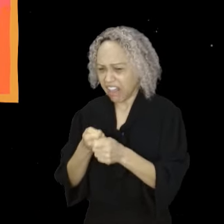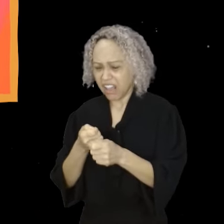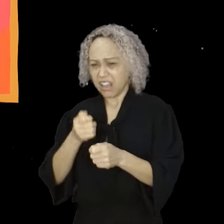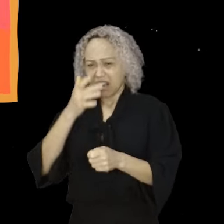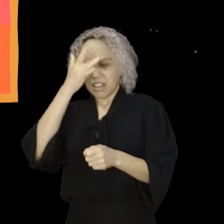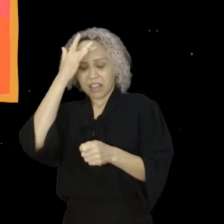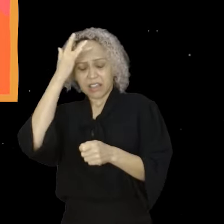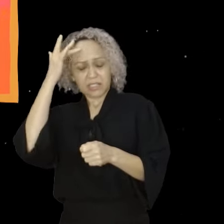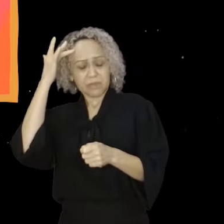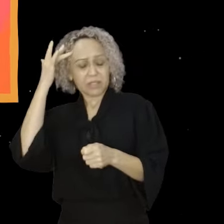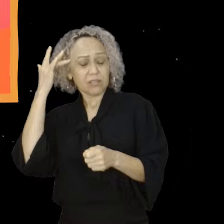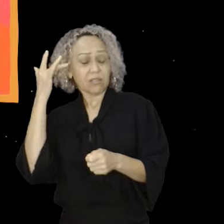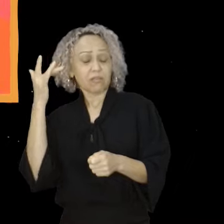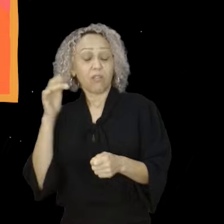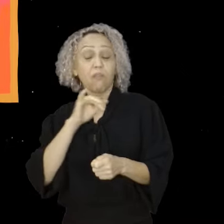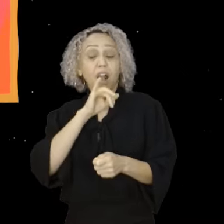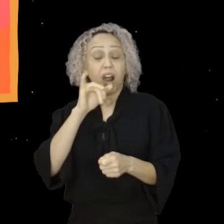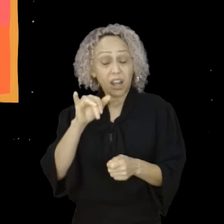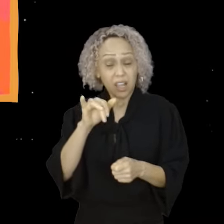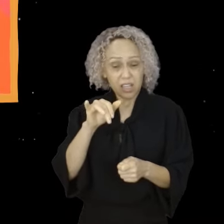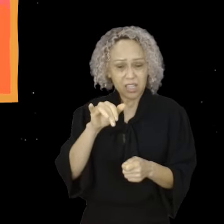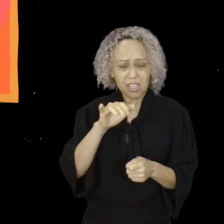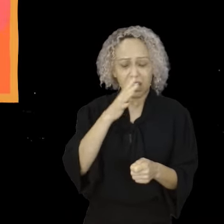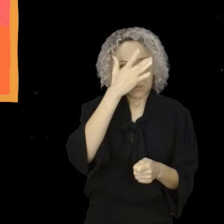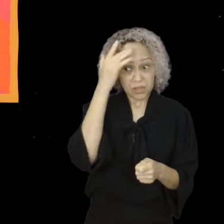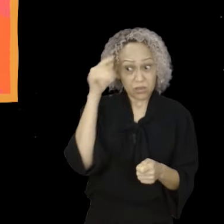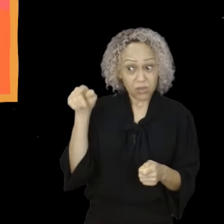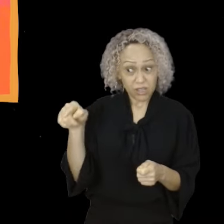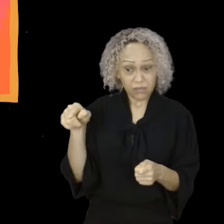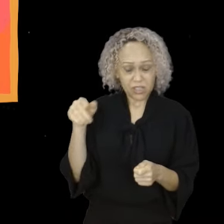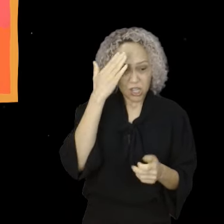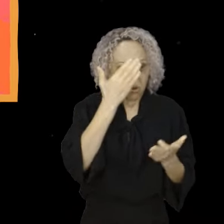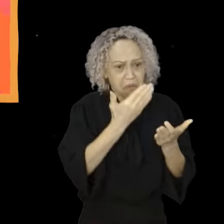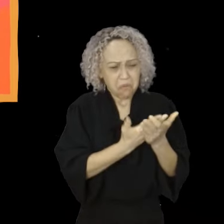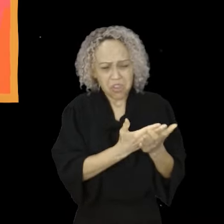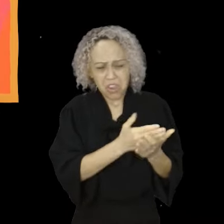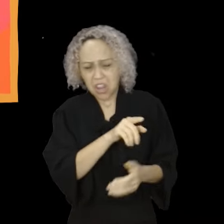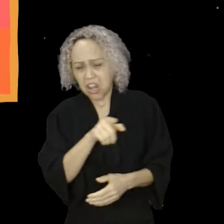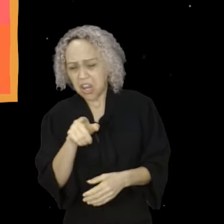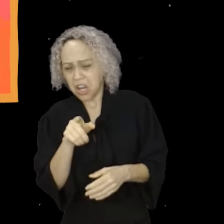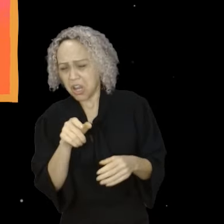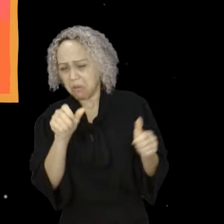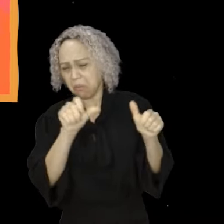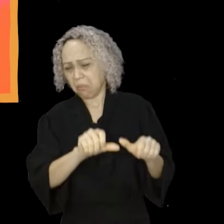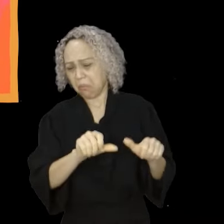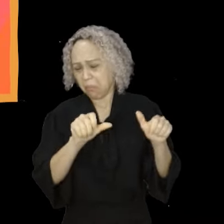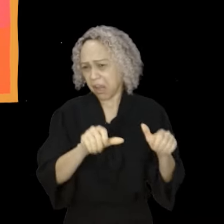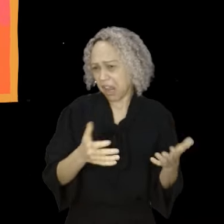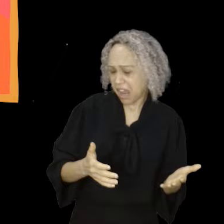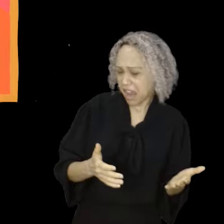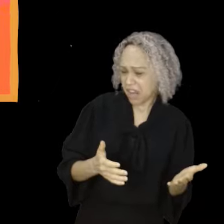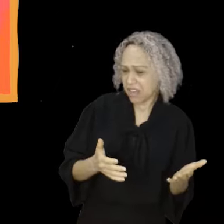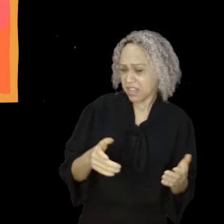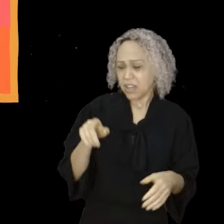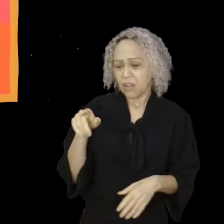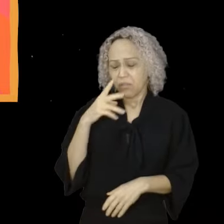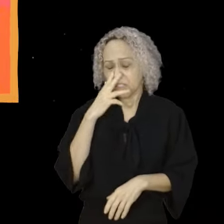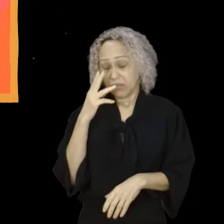confiou não prestam, vão distorcer a história, você vai achar que tá errada